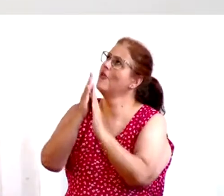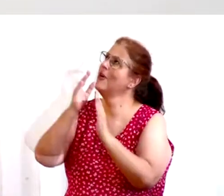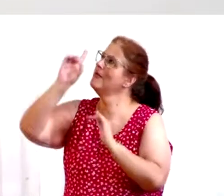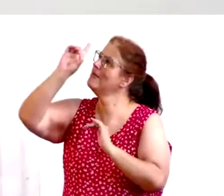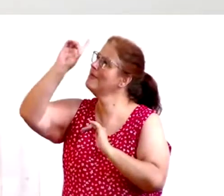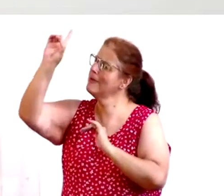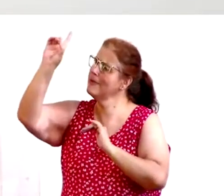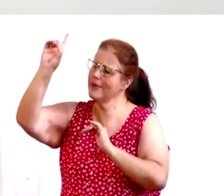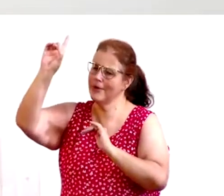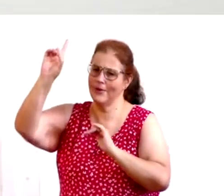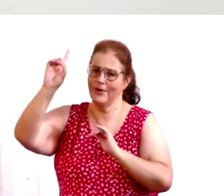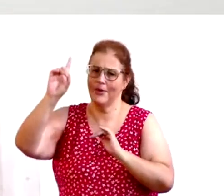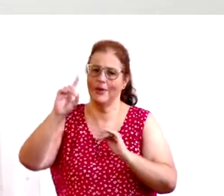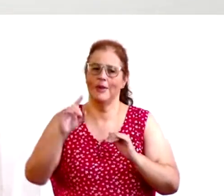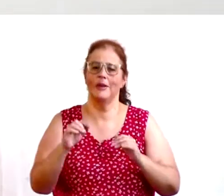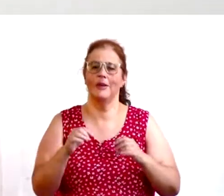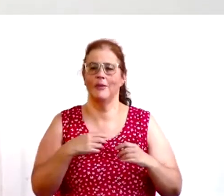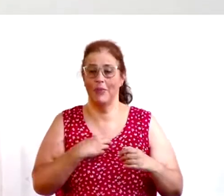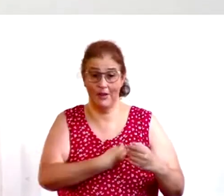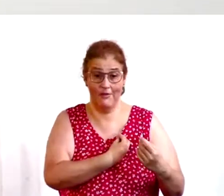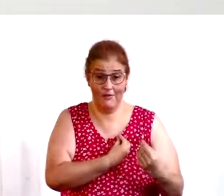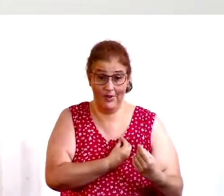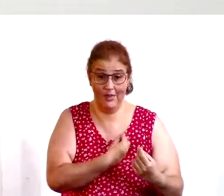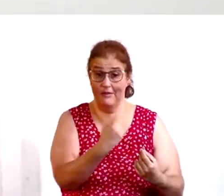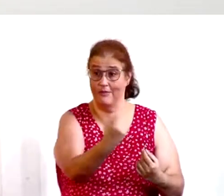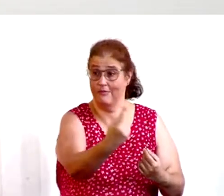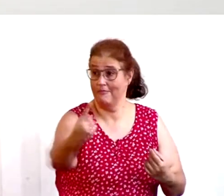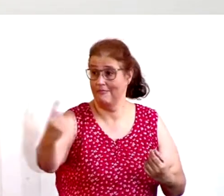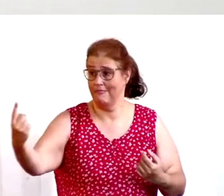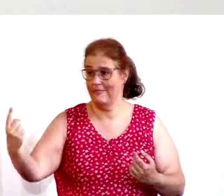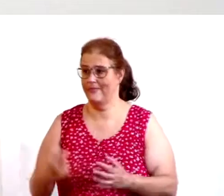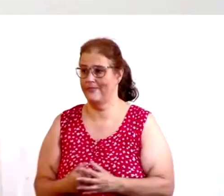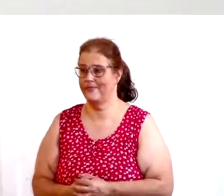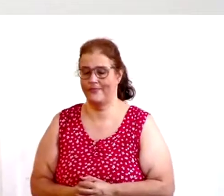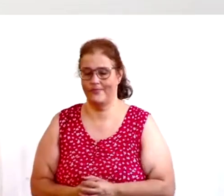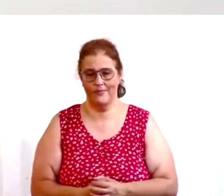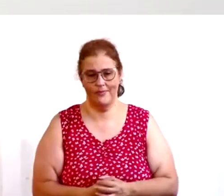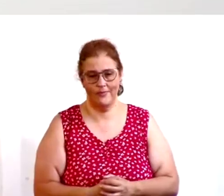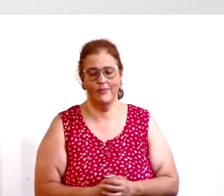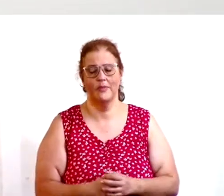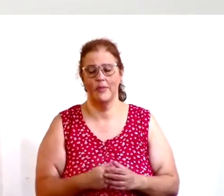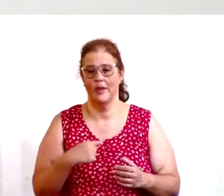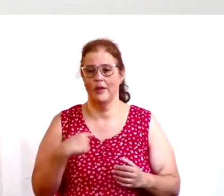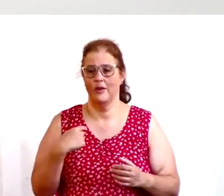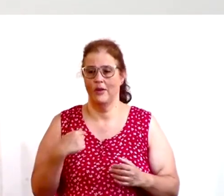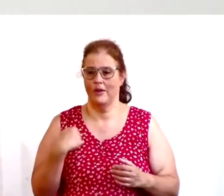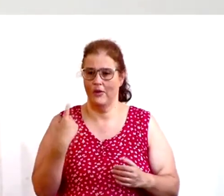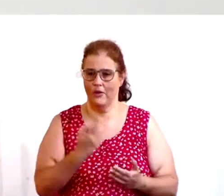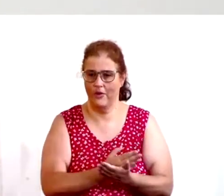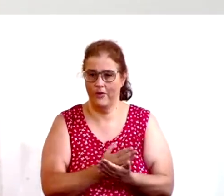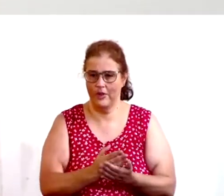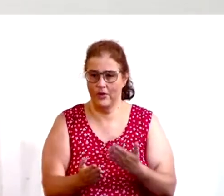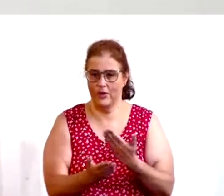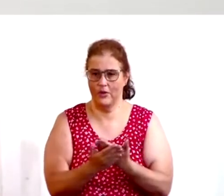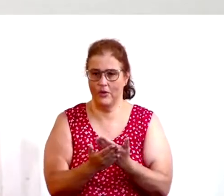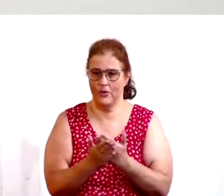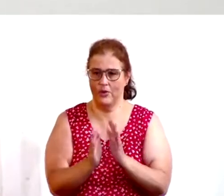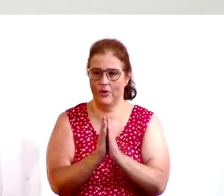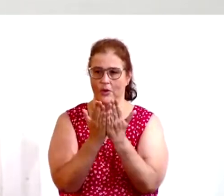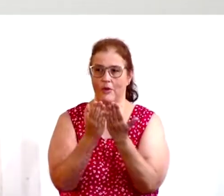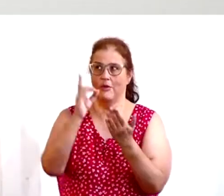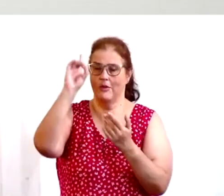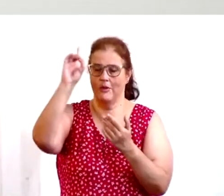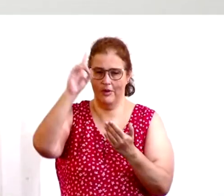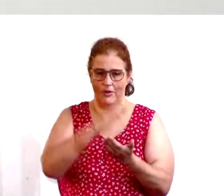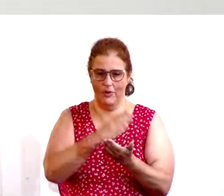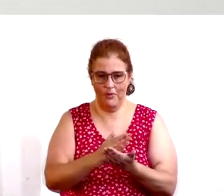um, pela família de cada um, por esse tempo precioso que o Senhor nos dá. Nós vamos estudar a palavra de Deus a partir